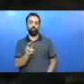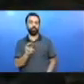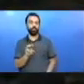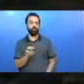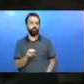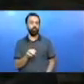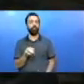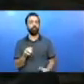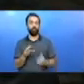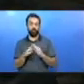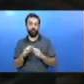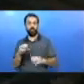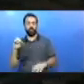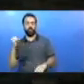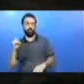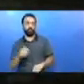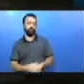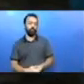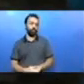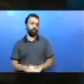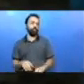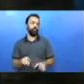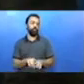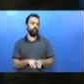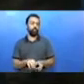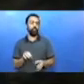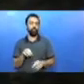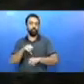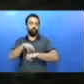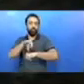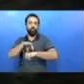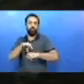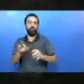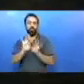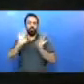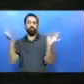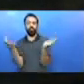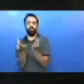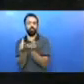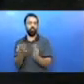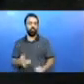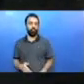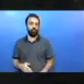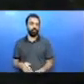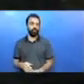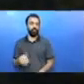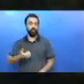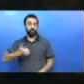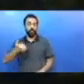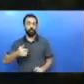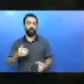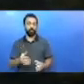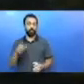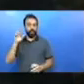casa 8, lá no finalzinho da apostila. E teremos, como sempre, as dicas para a família. Então vamos fazer primeiro a